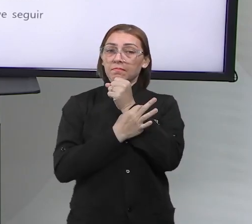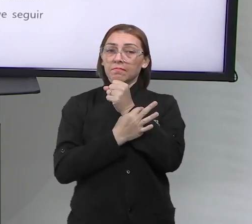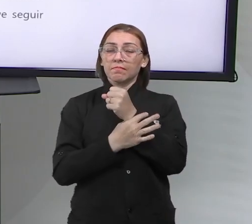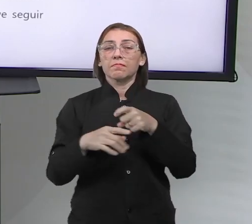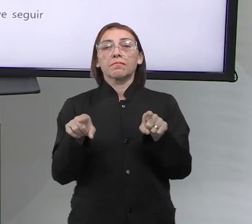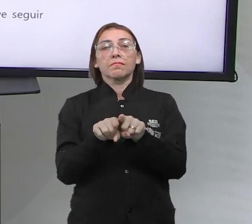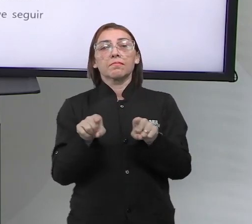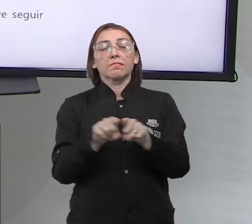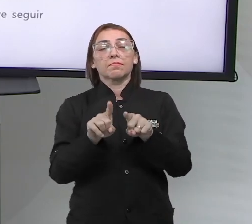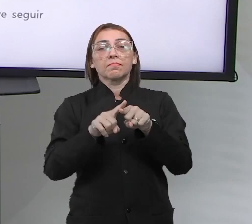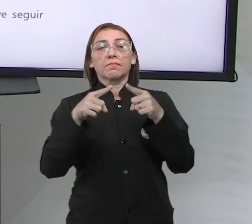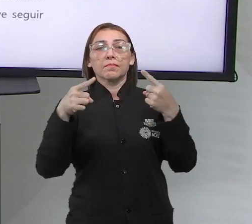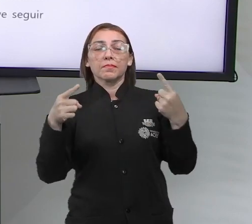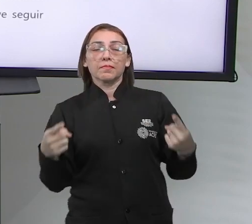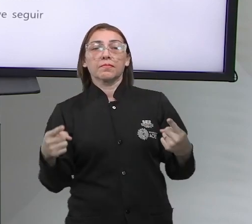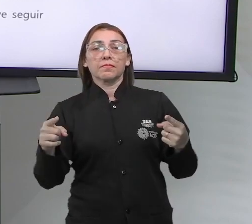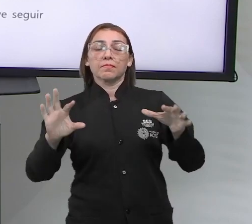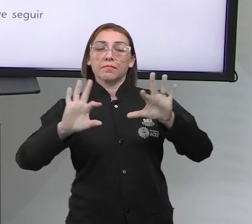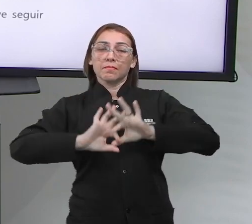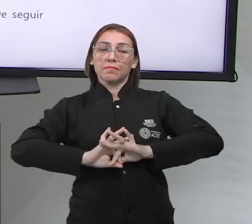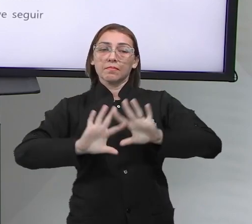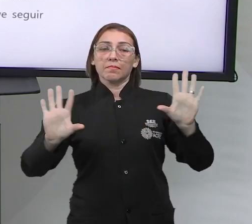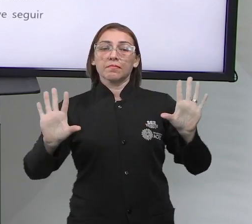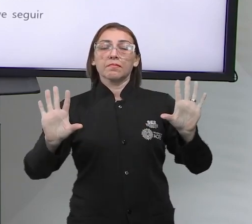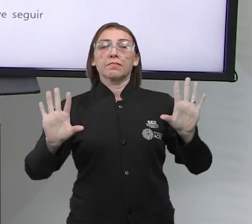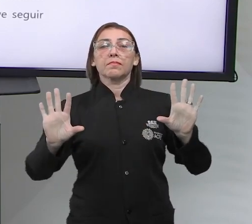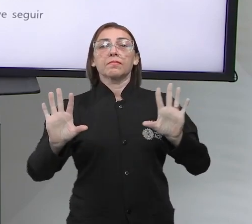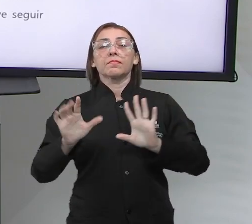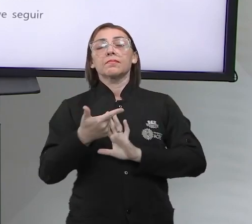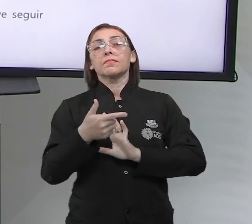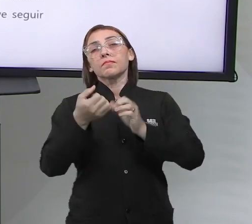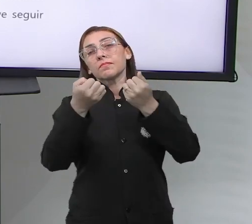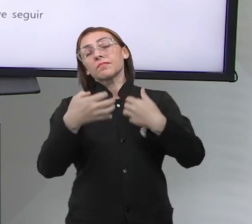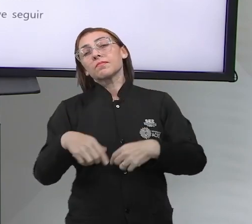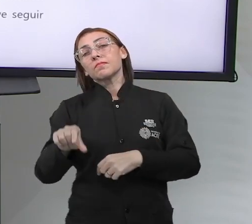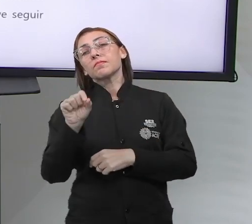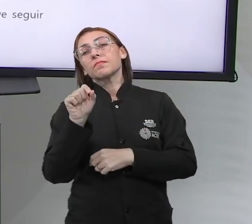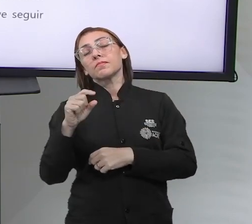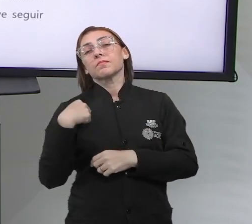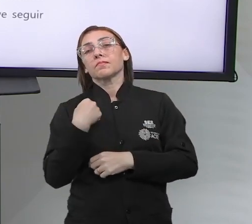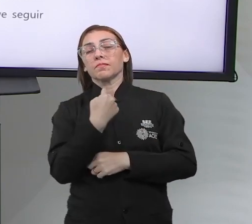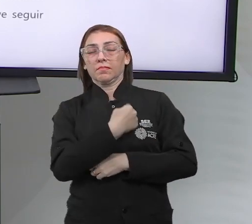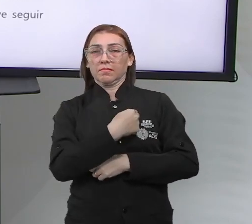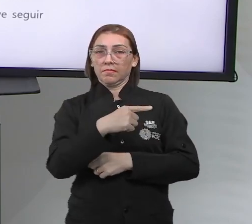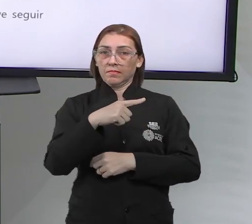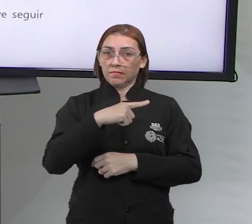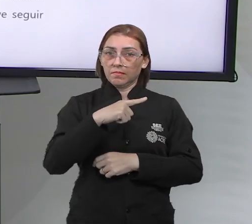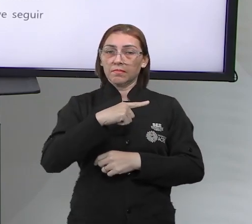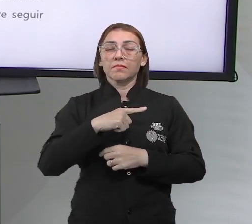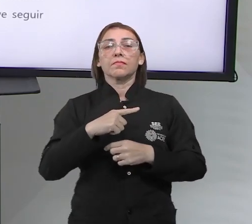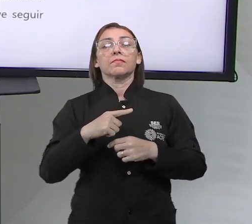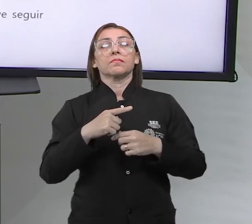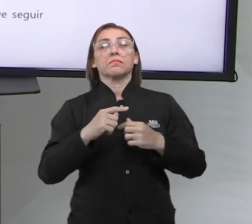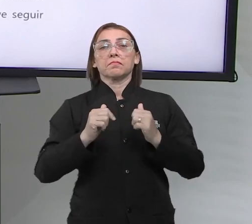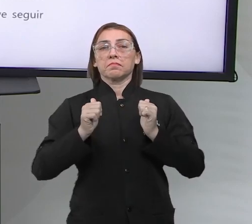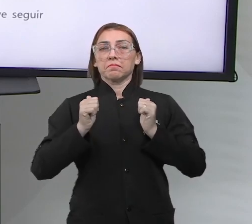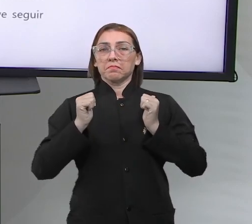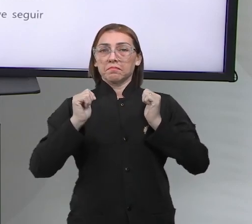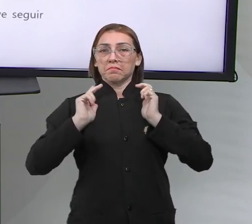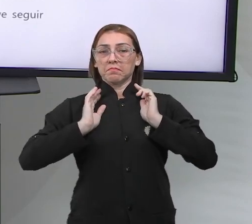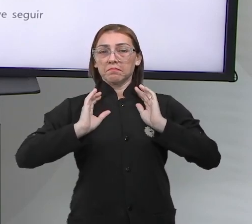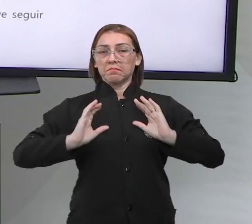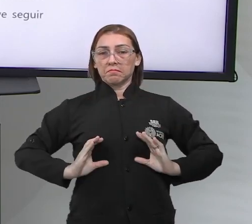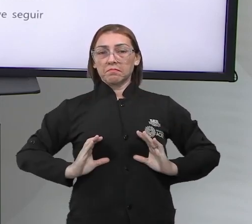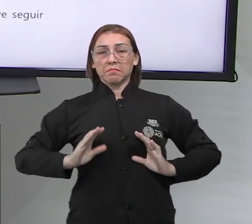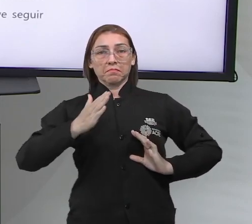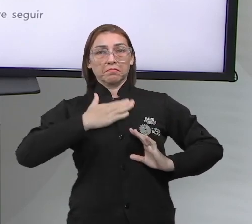garantidas. Mas a questão da liberdade não implica dizer que nós vamos ter qualquer comportamento. O